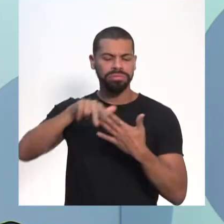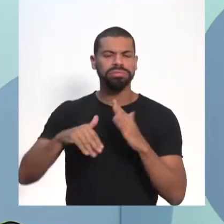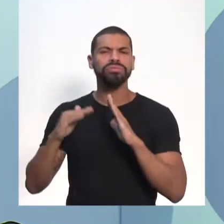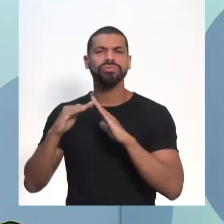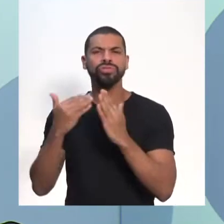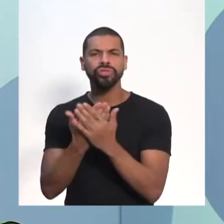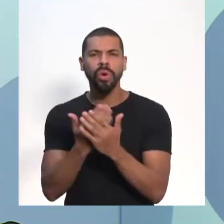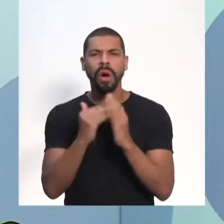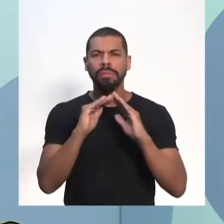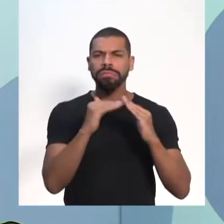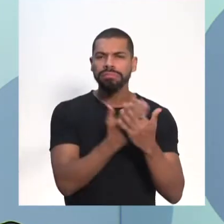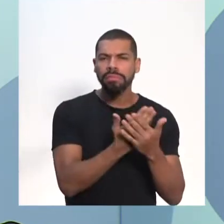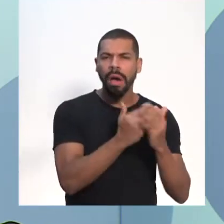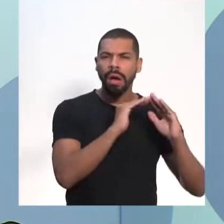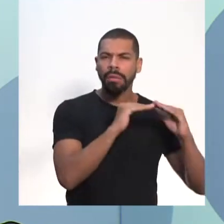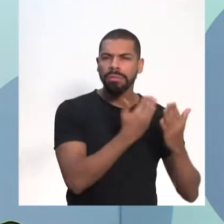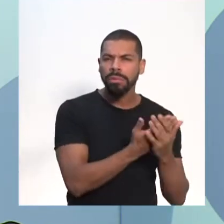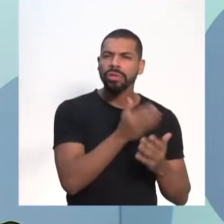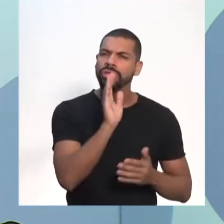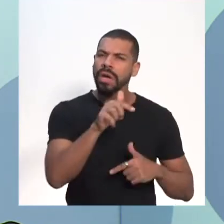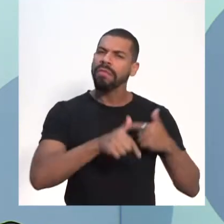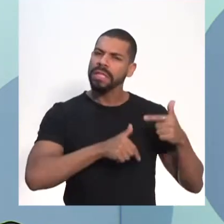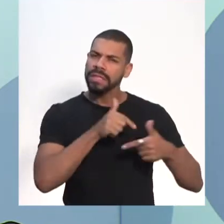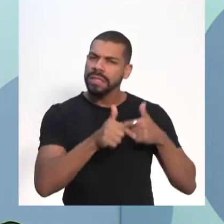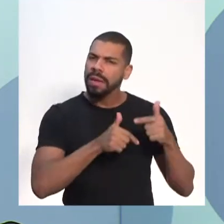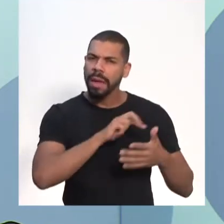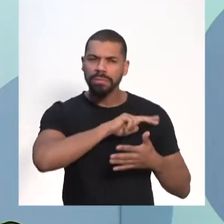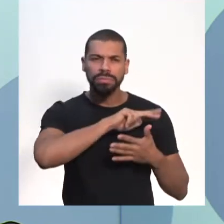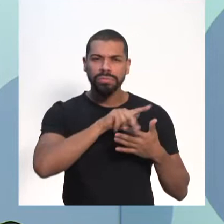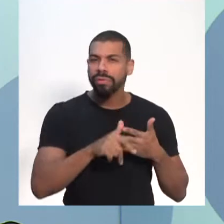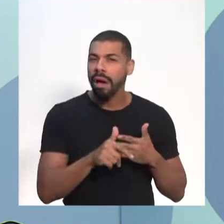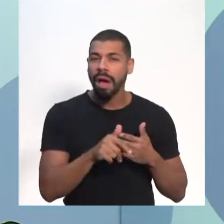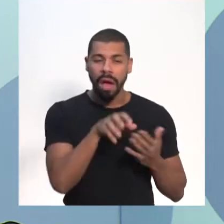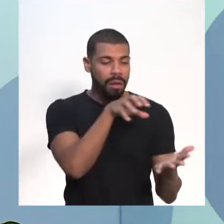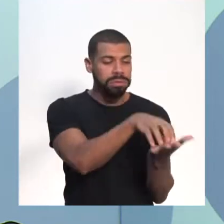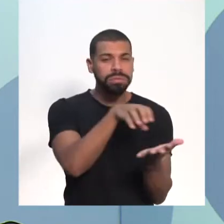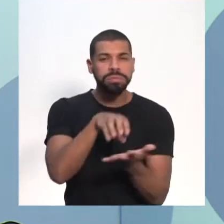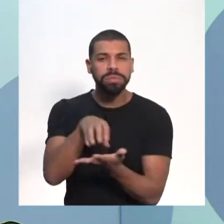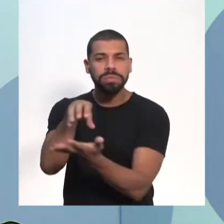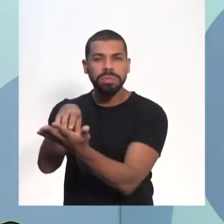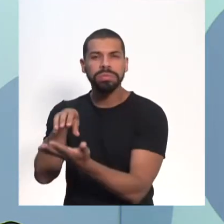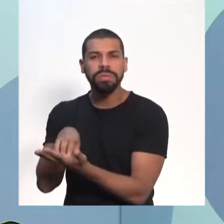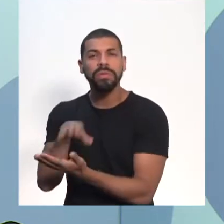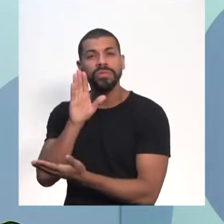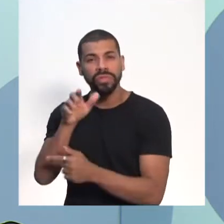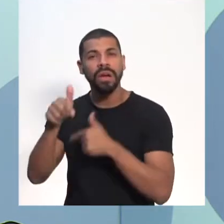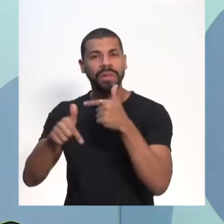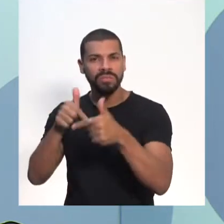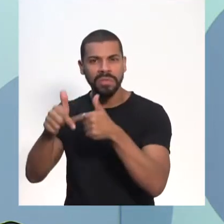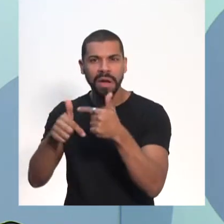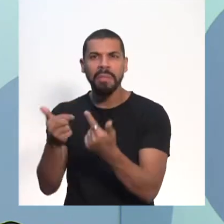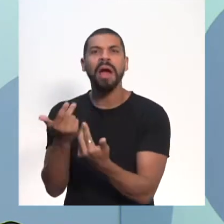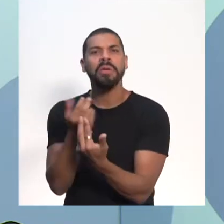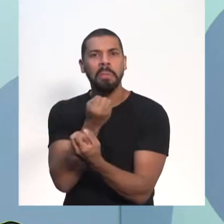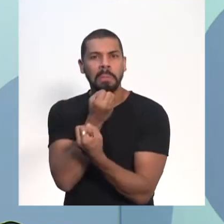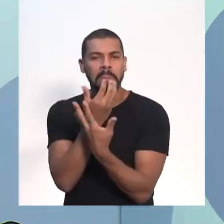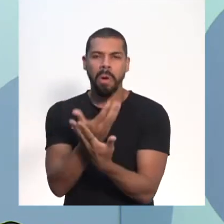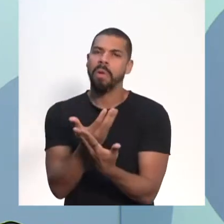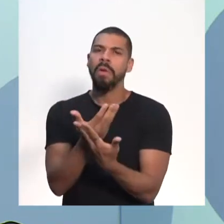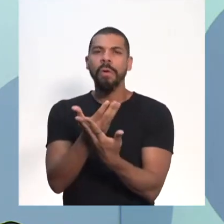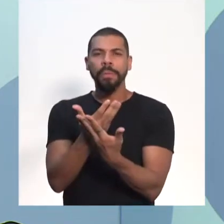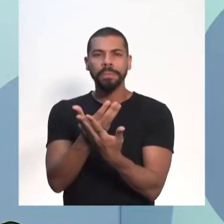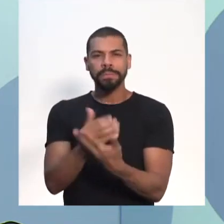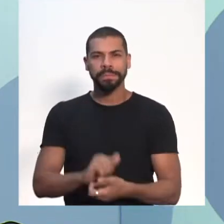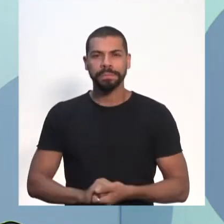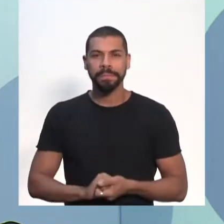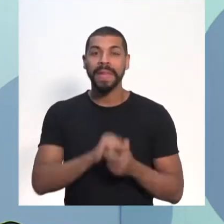esse trabalho. Eu acredito que nós já temos muitas unidades escolares que que fazem um trabalho bastante articulado com as áreas